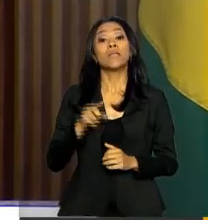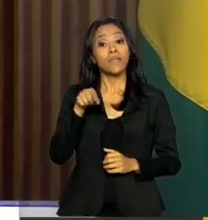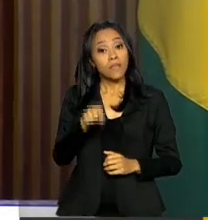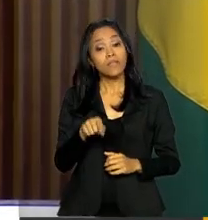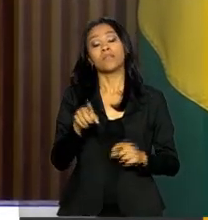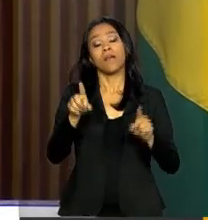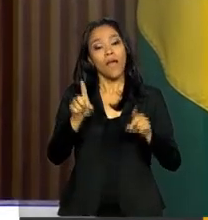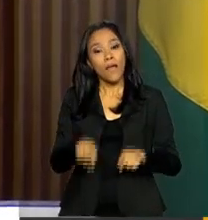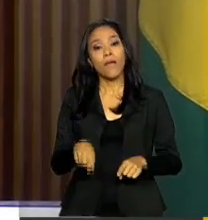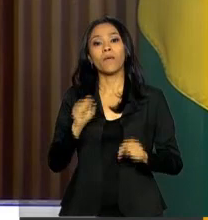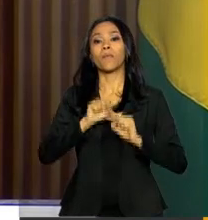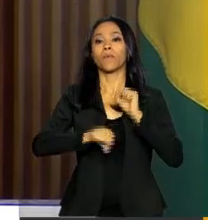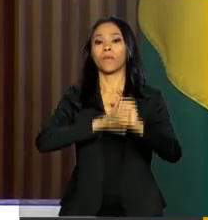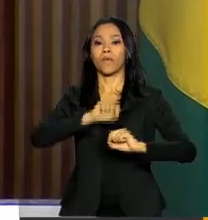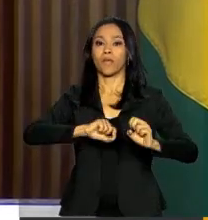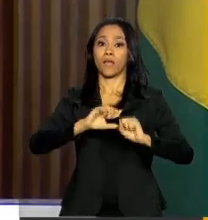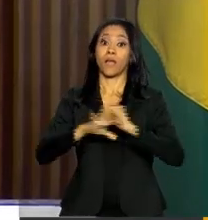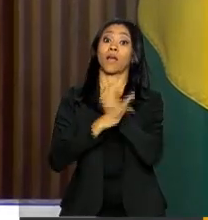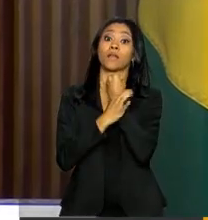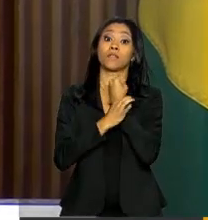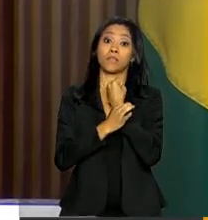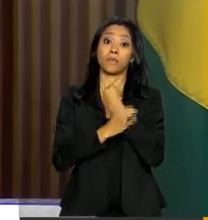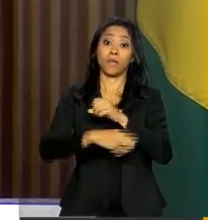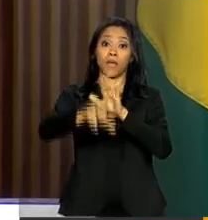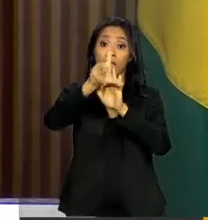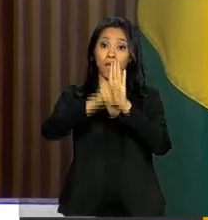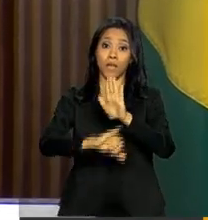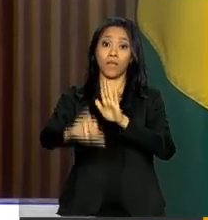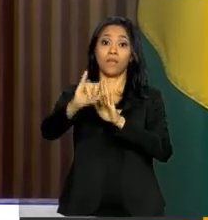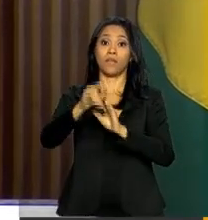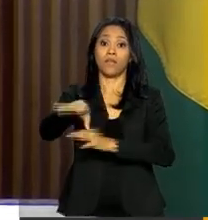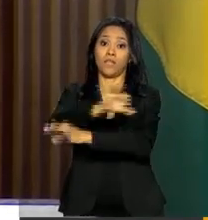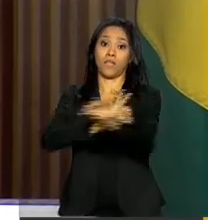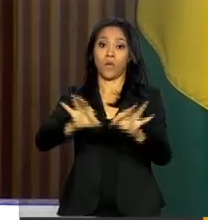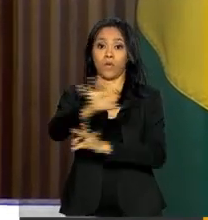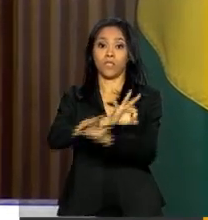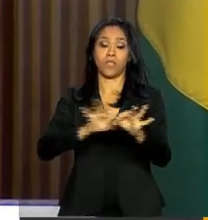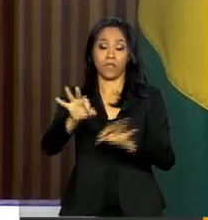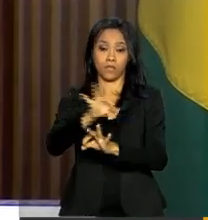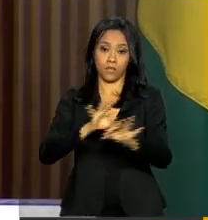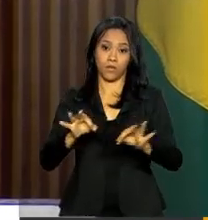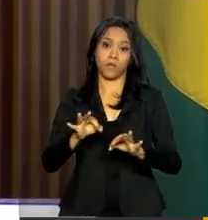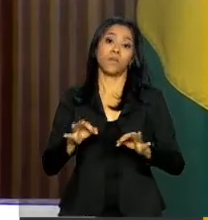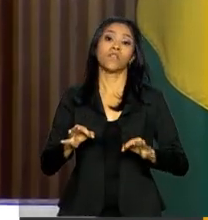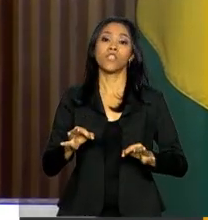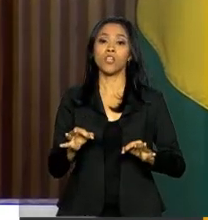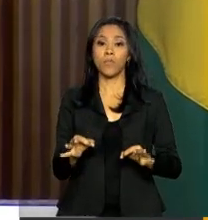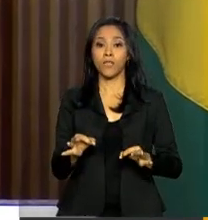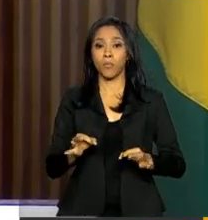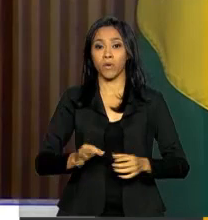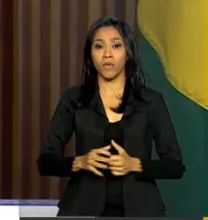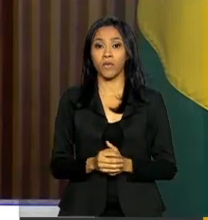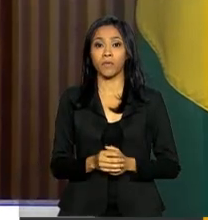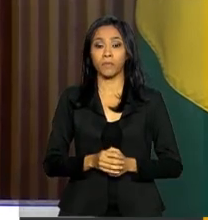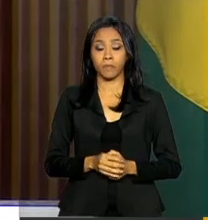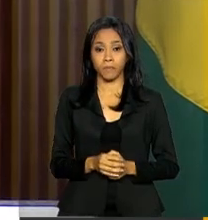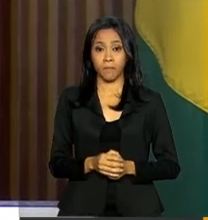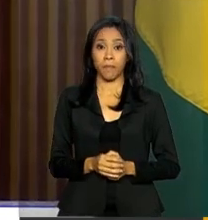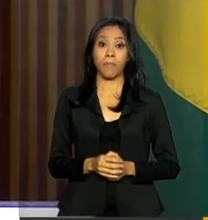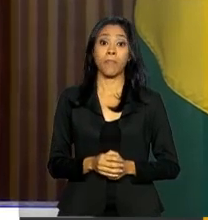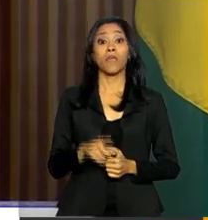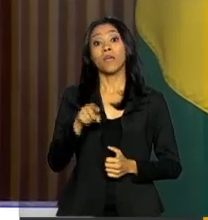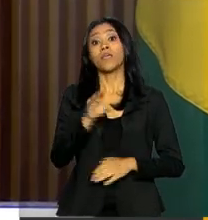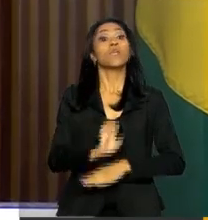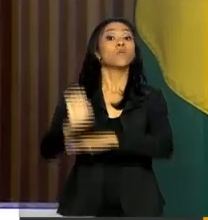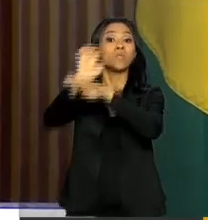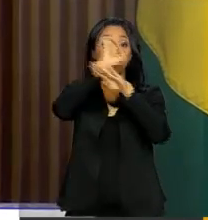exercício da chamada garantia da lei e da ordem portanto repetirmos aos estados